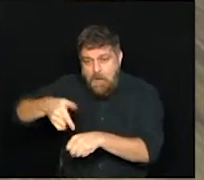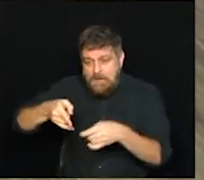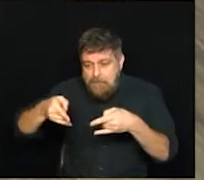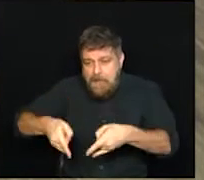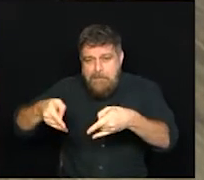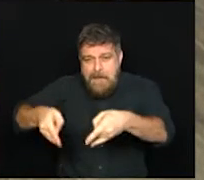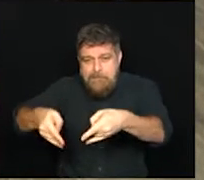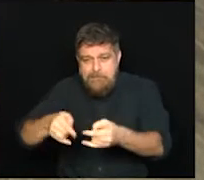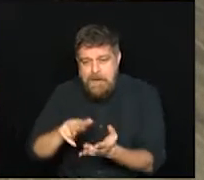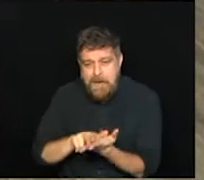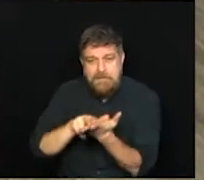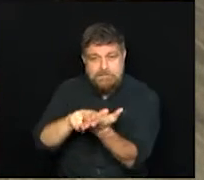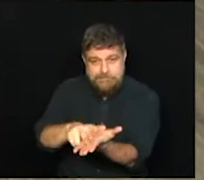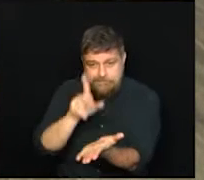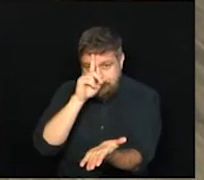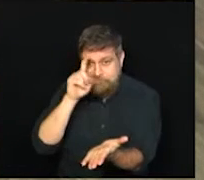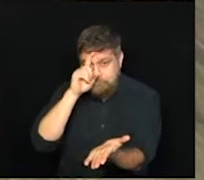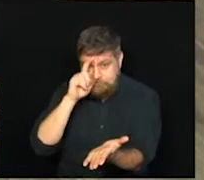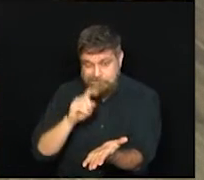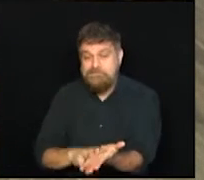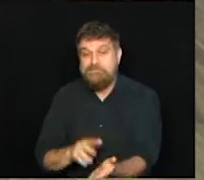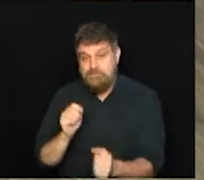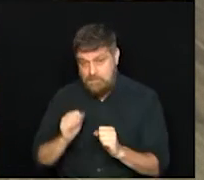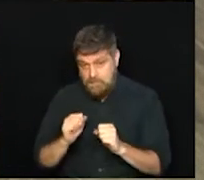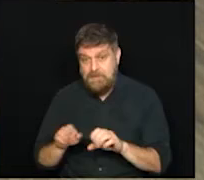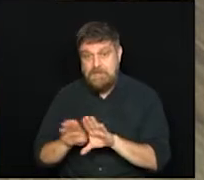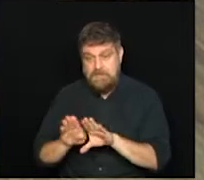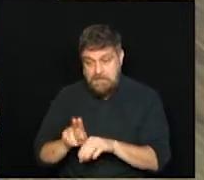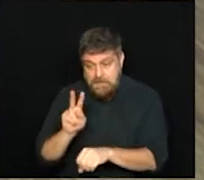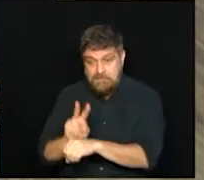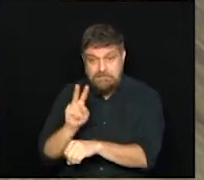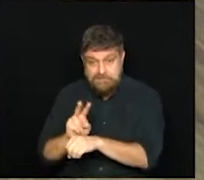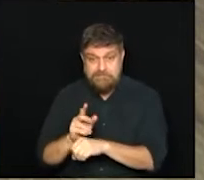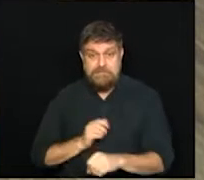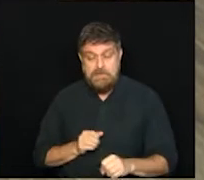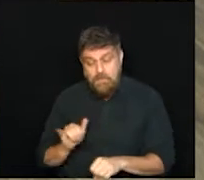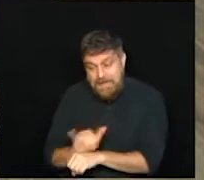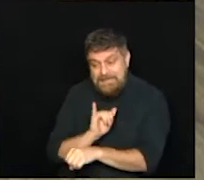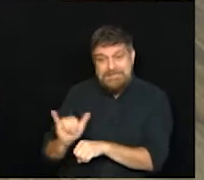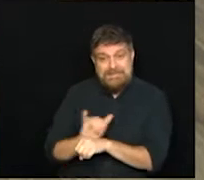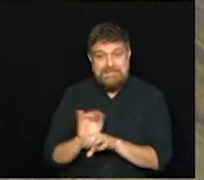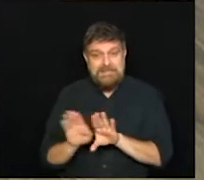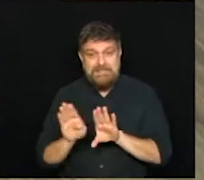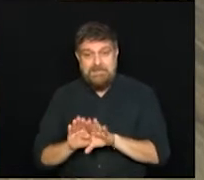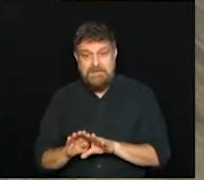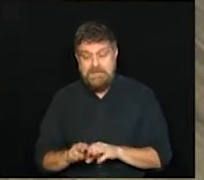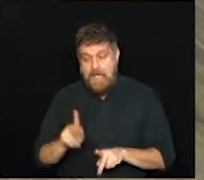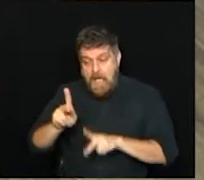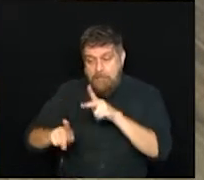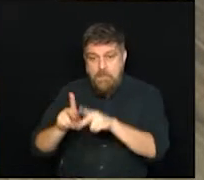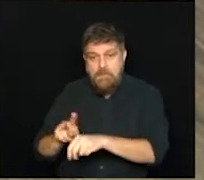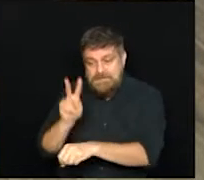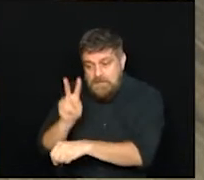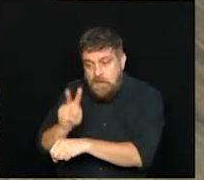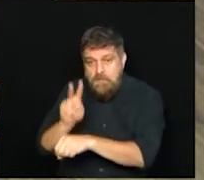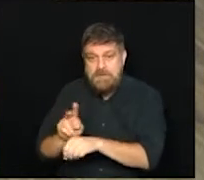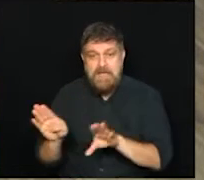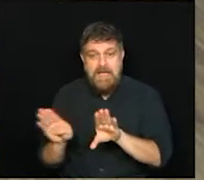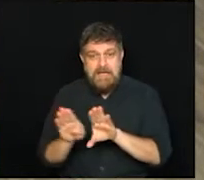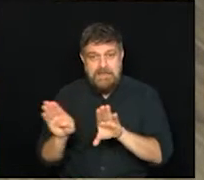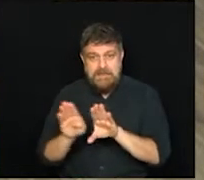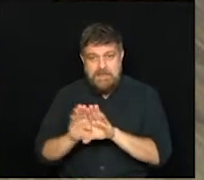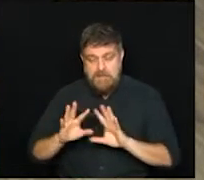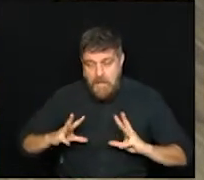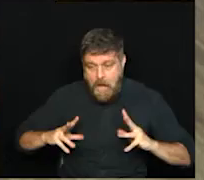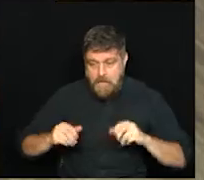também precisam aí de internação e de ocupação. Sim. Então é uma forma também de proteger a população e proteger também